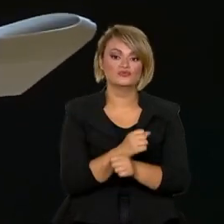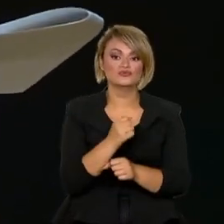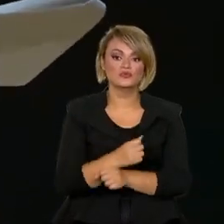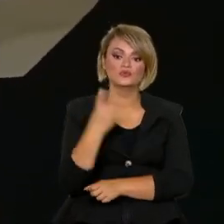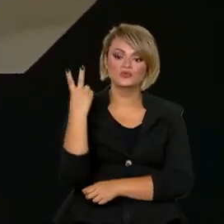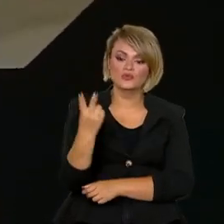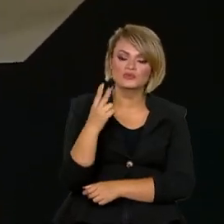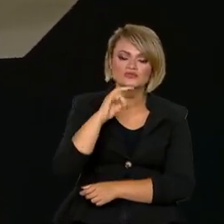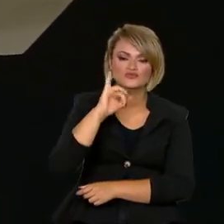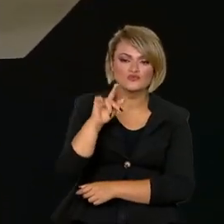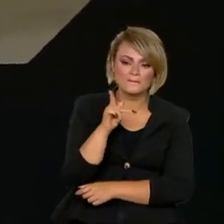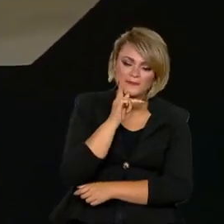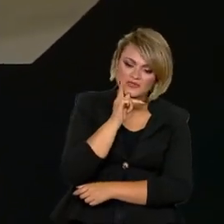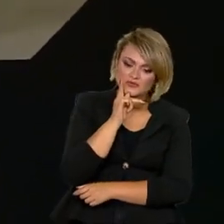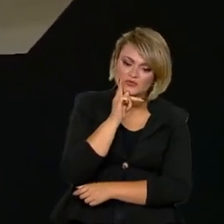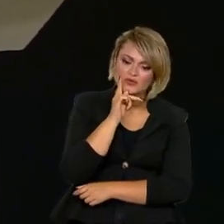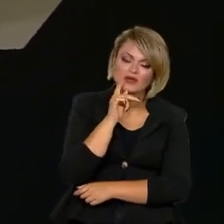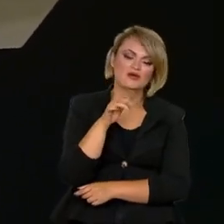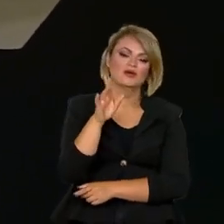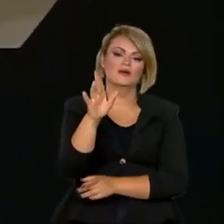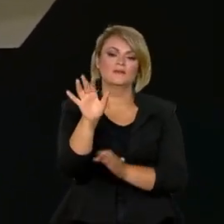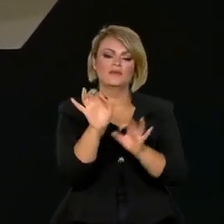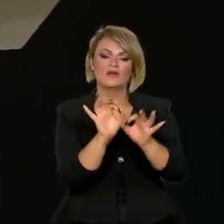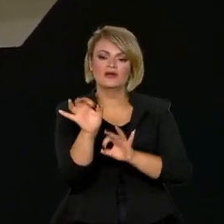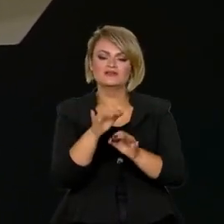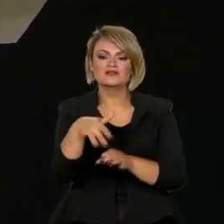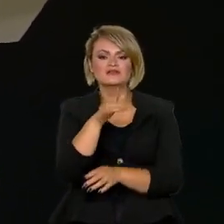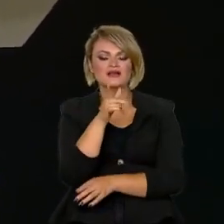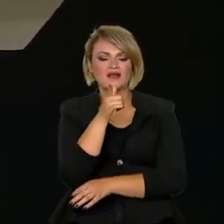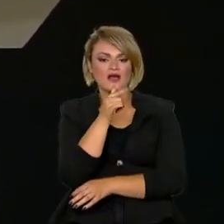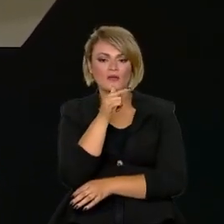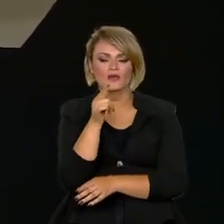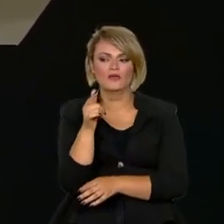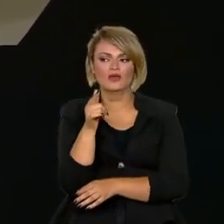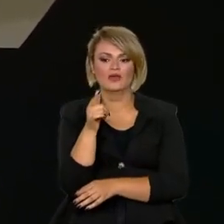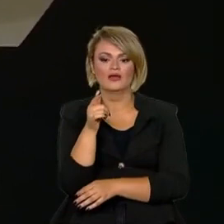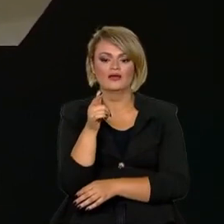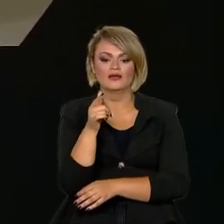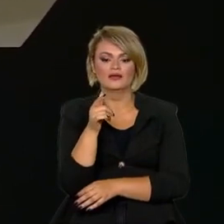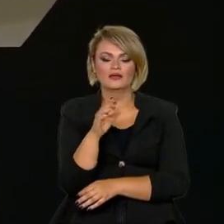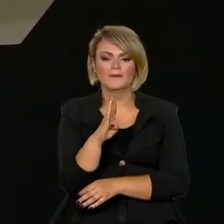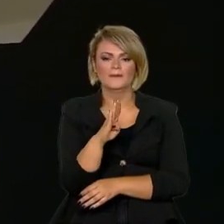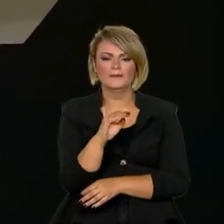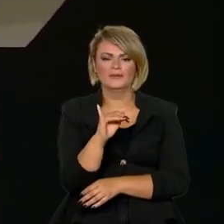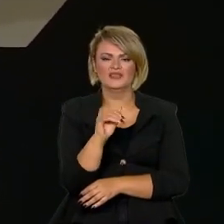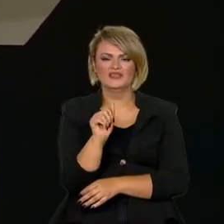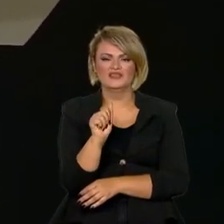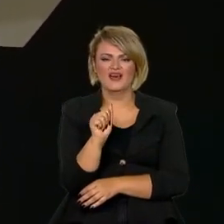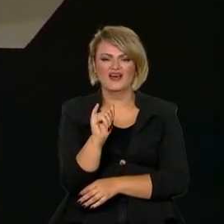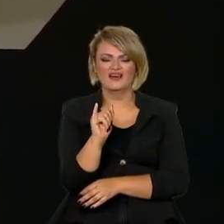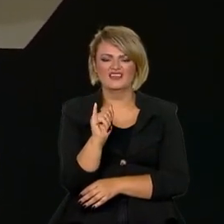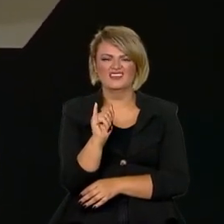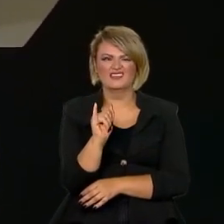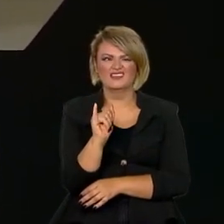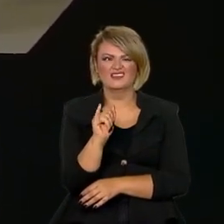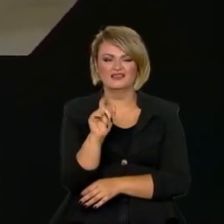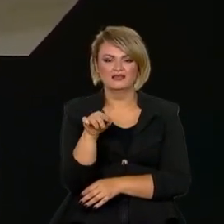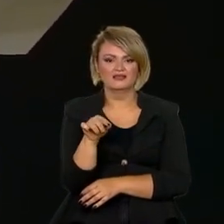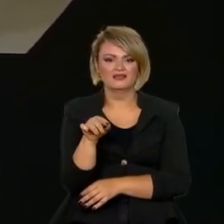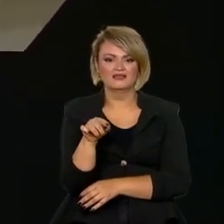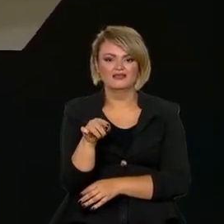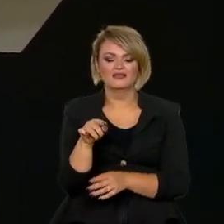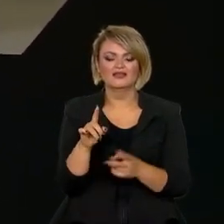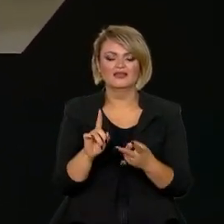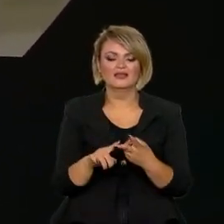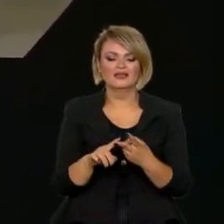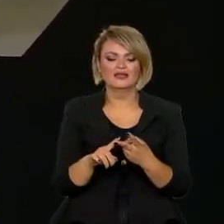em João Pessoa de abastecimento de água, no Abiaí Papocas, primeira e segunda etapas, e a